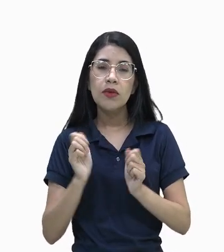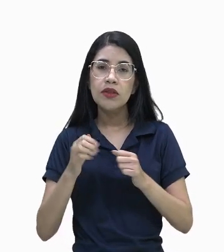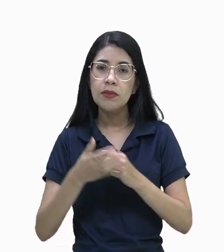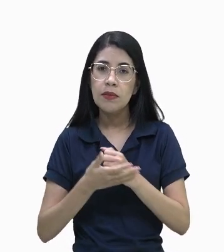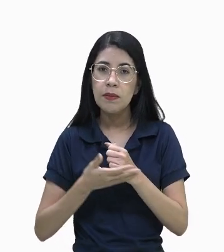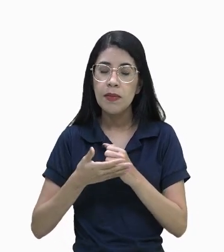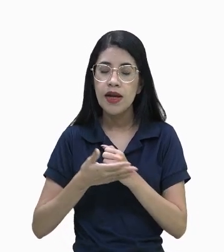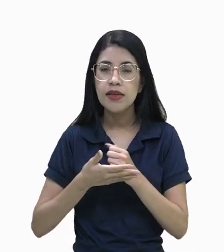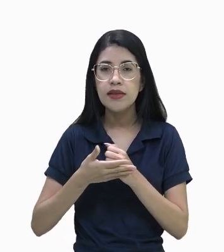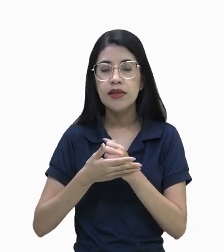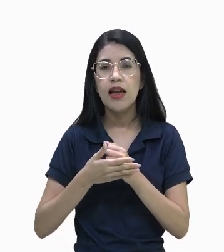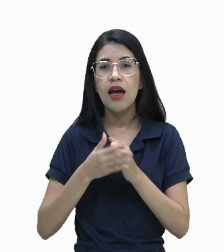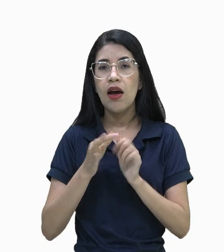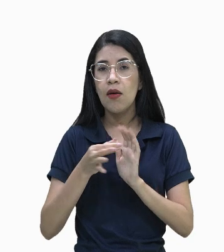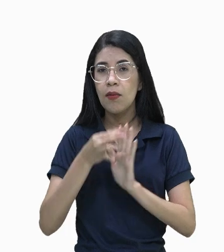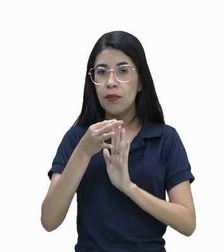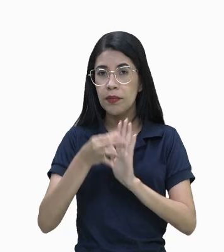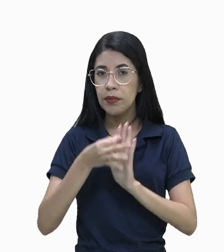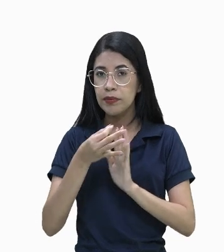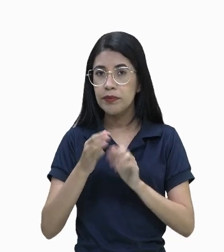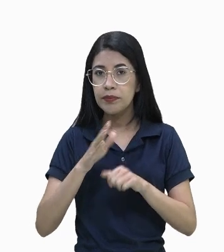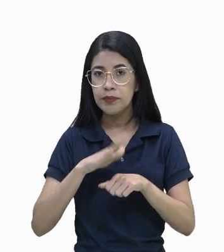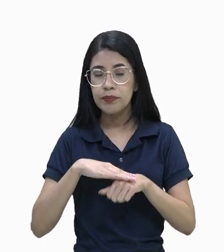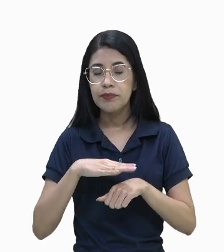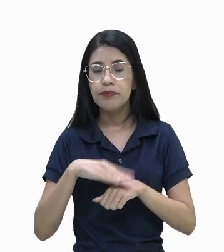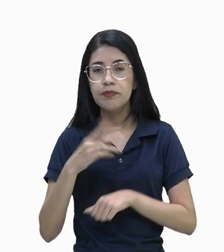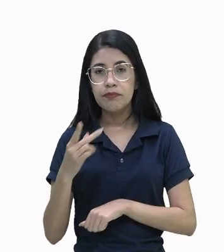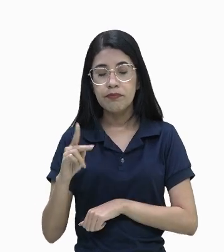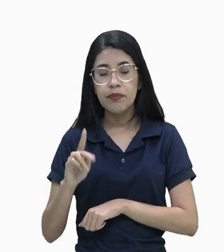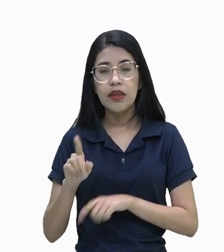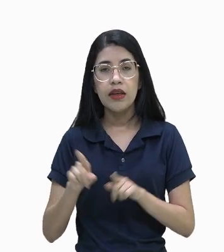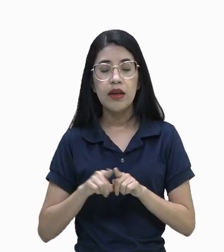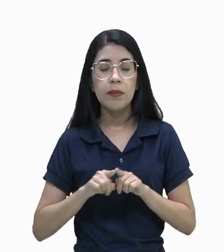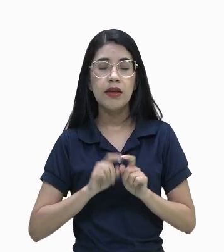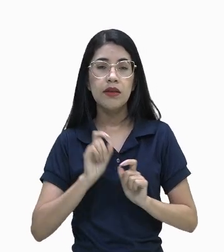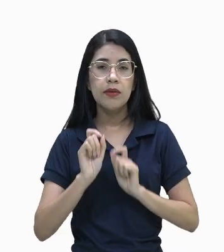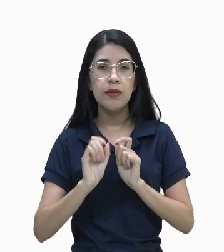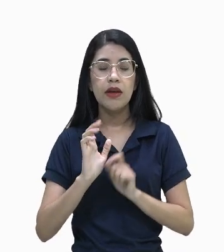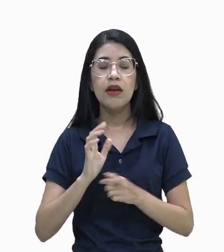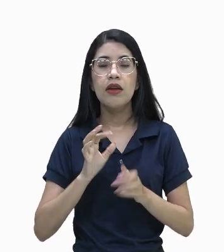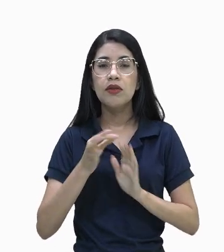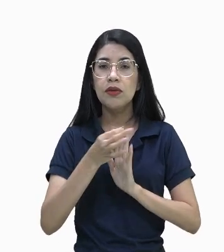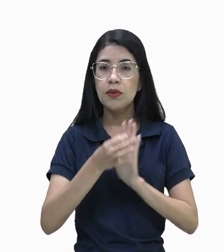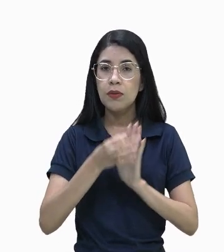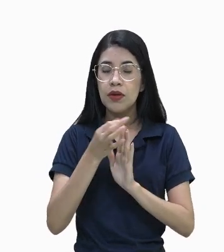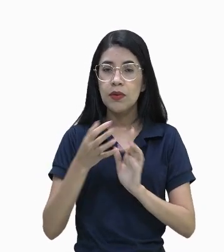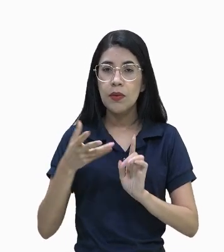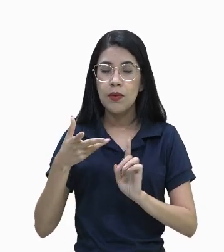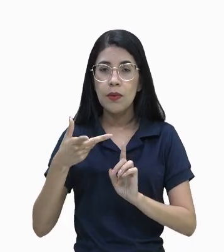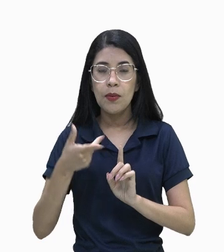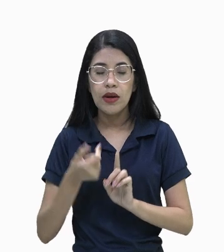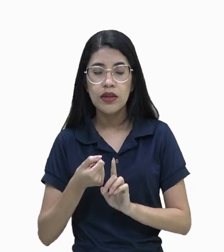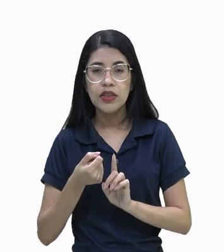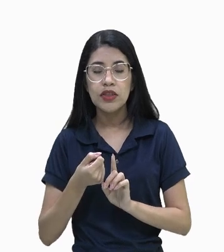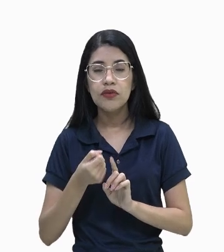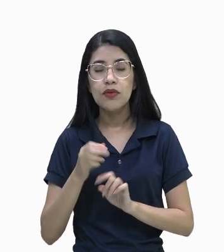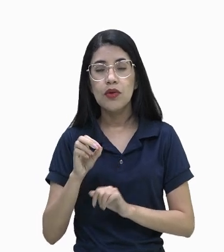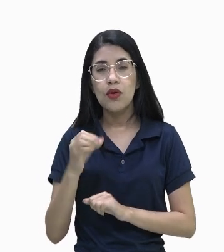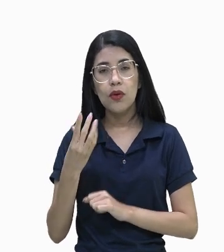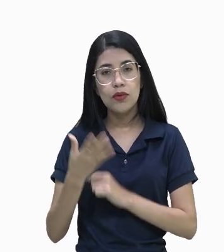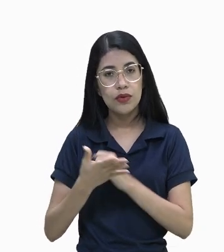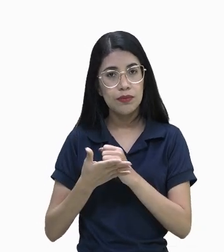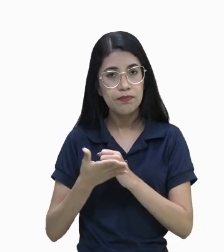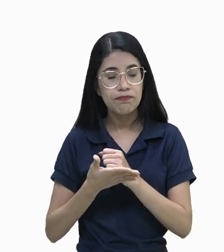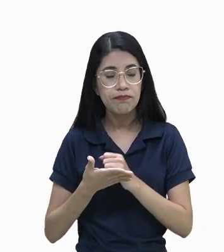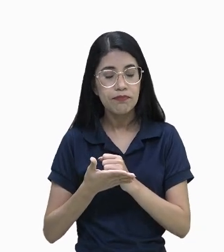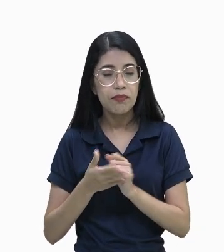sua fala, a sua opinião. Então, seriam esses os argumentos qualitativos ou de princípio, porque